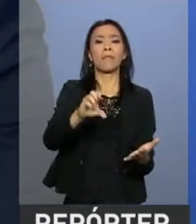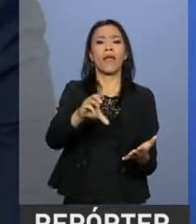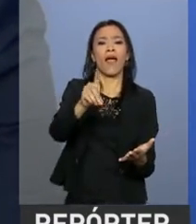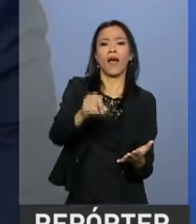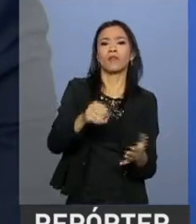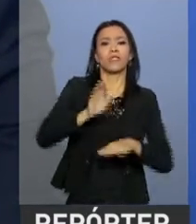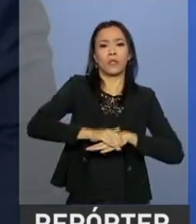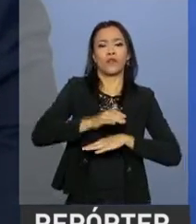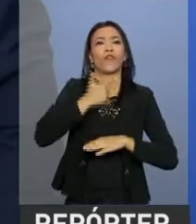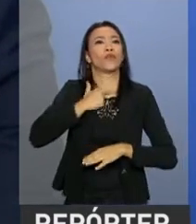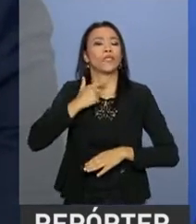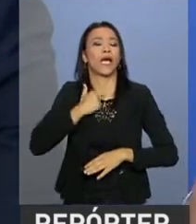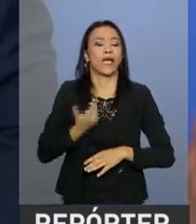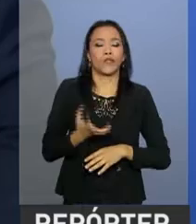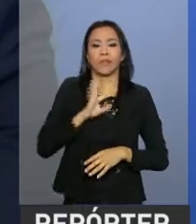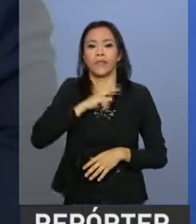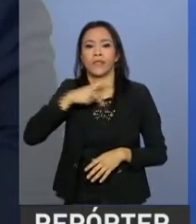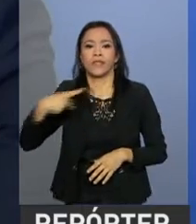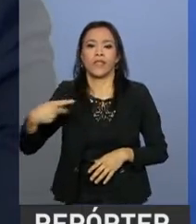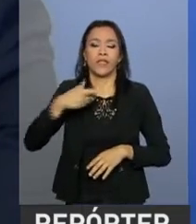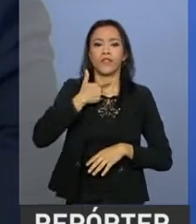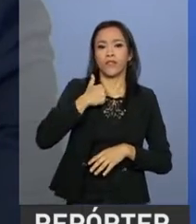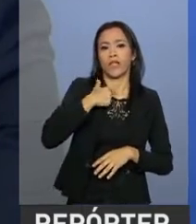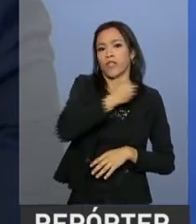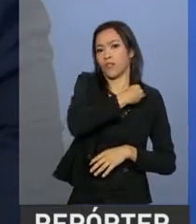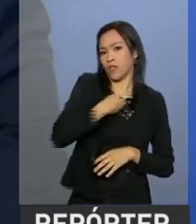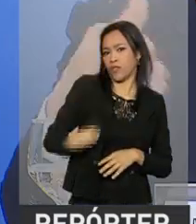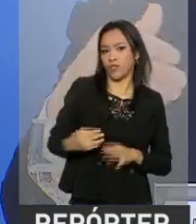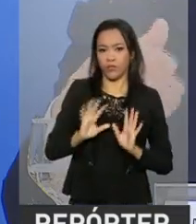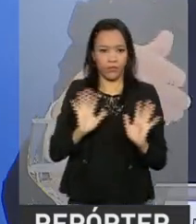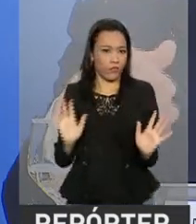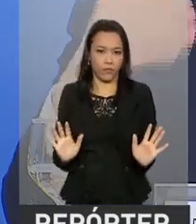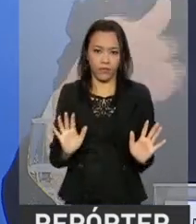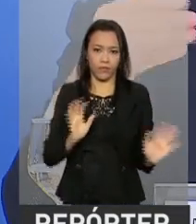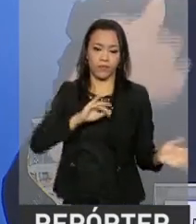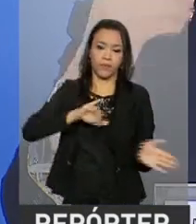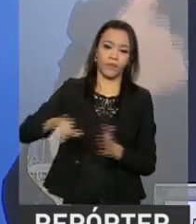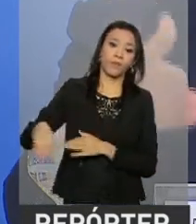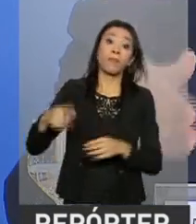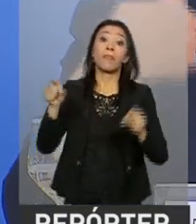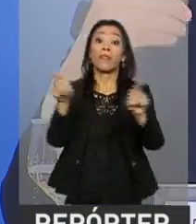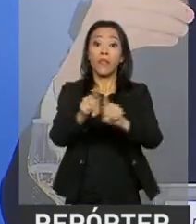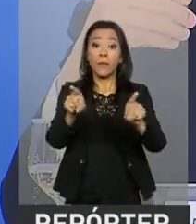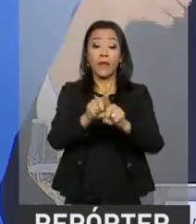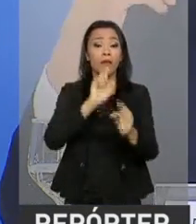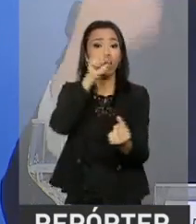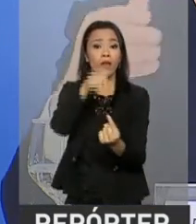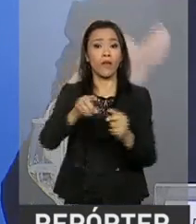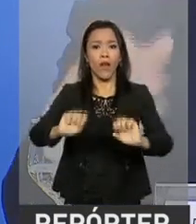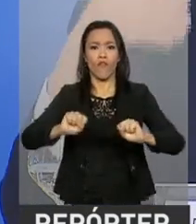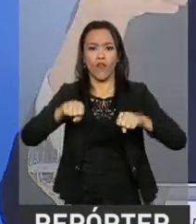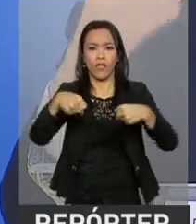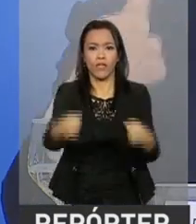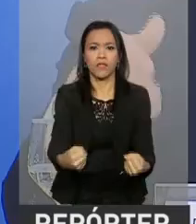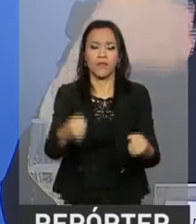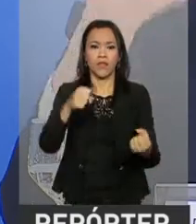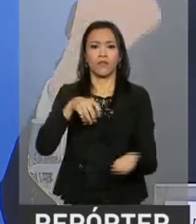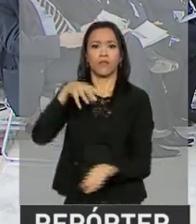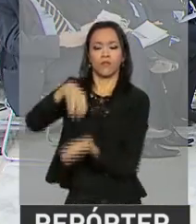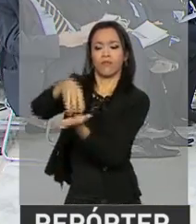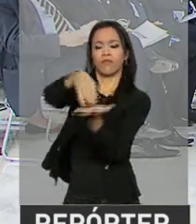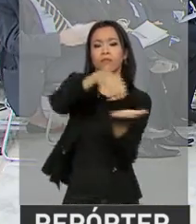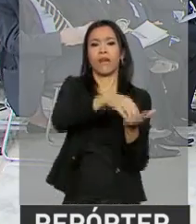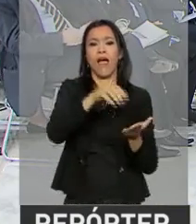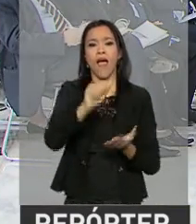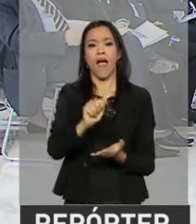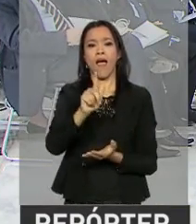não por vontade é do presidente ou do ministro de quem quer que seja também está previsto o fortalecimento das agências reguladoras